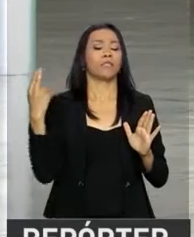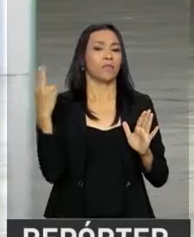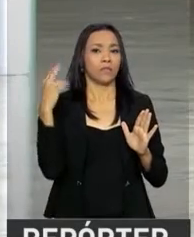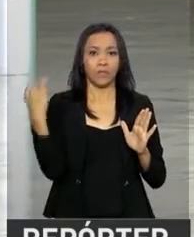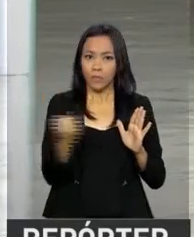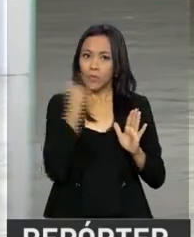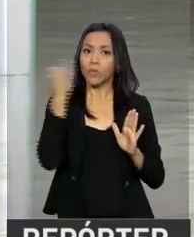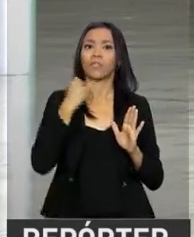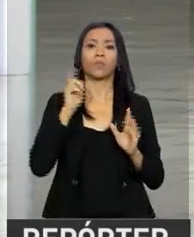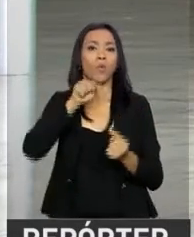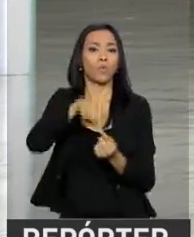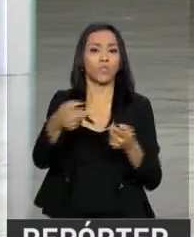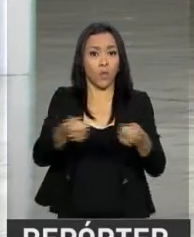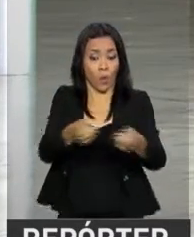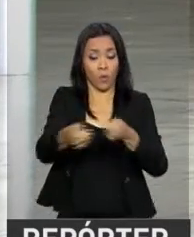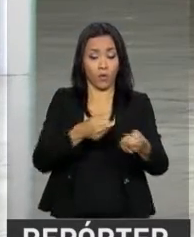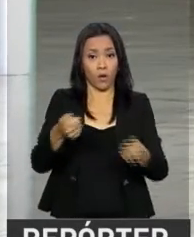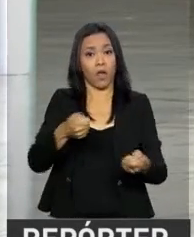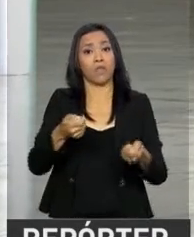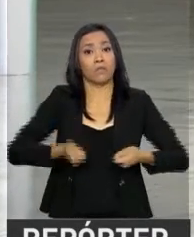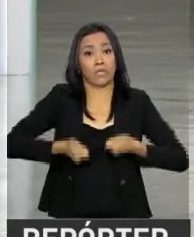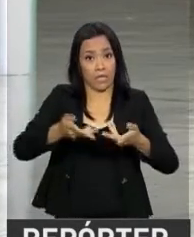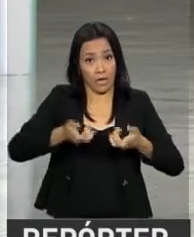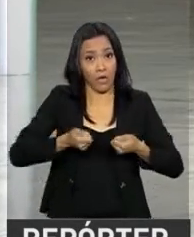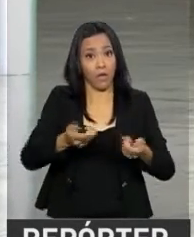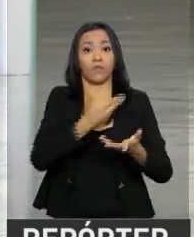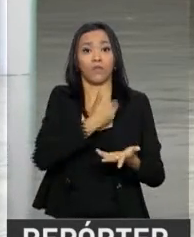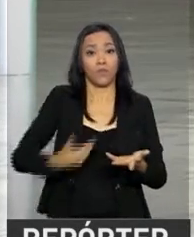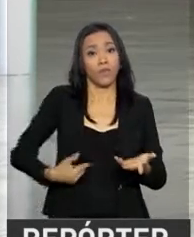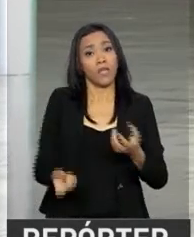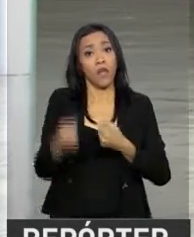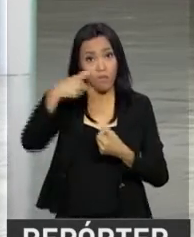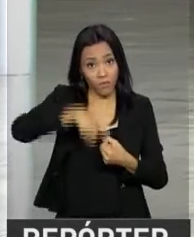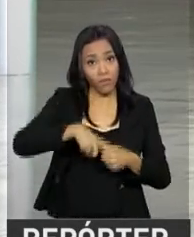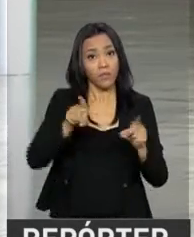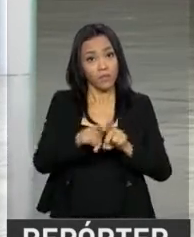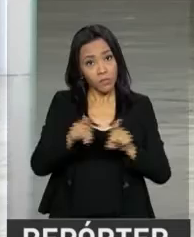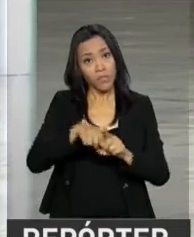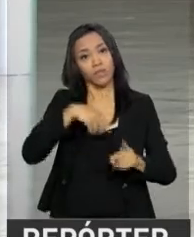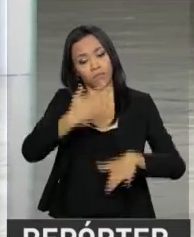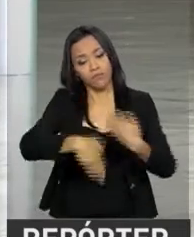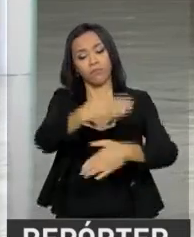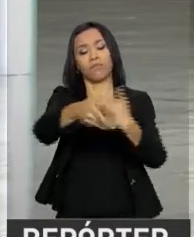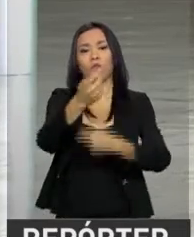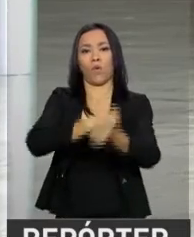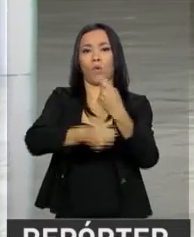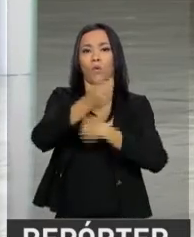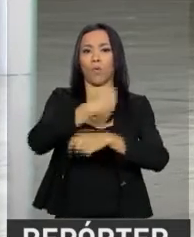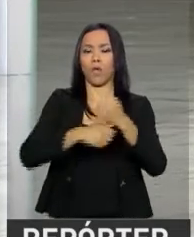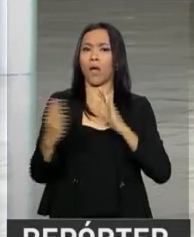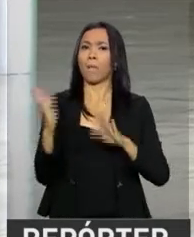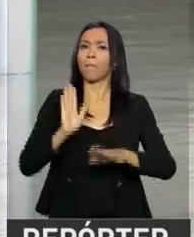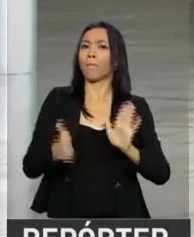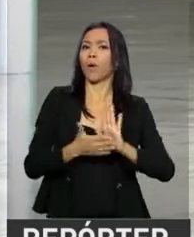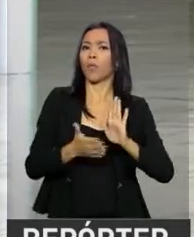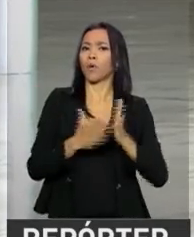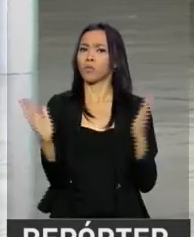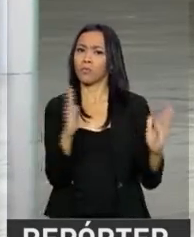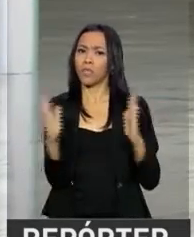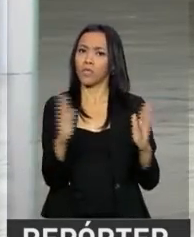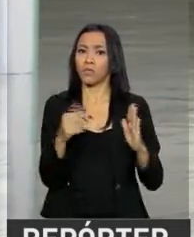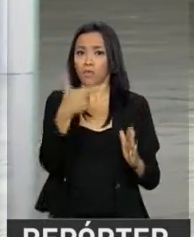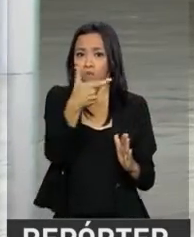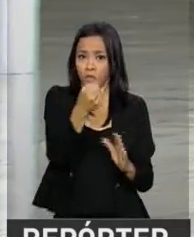reequilibrar as contas públicas e ajudar na retomada do crescimento da economia. A proposta é que essa medida valha por um período de 20